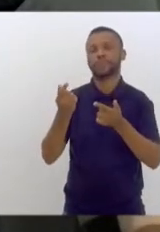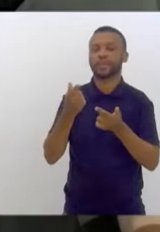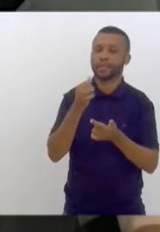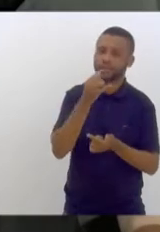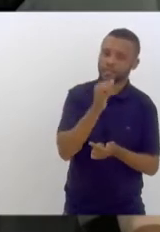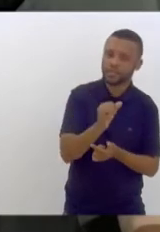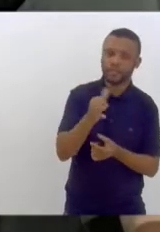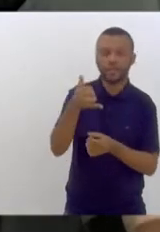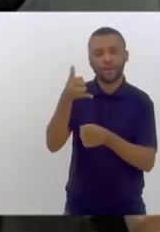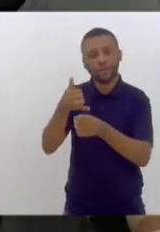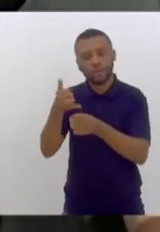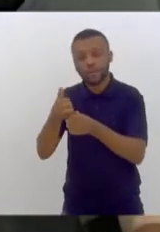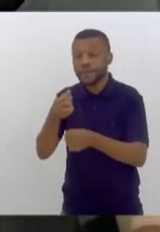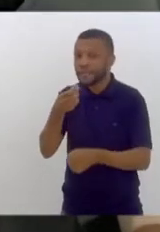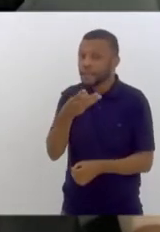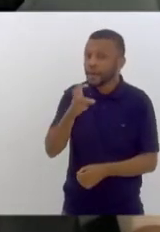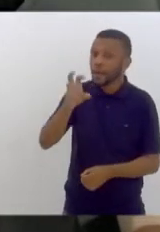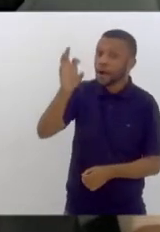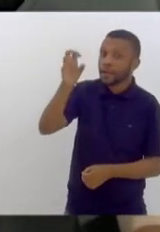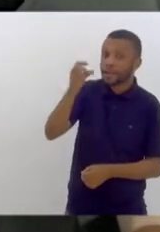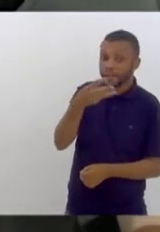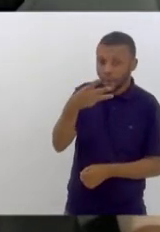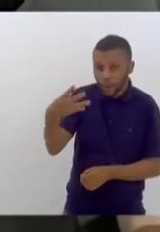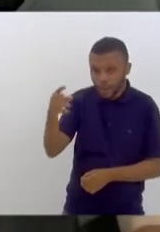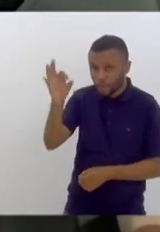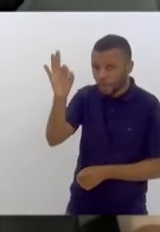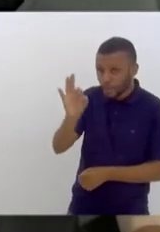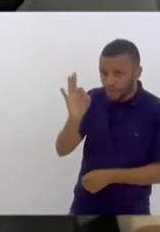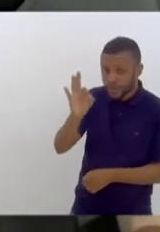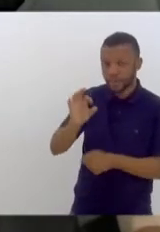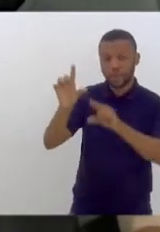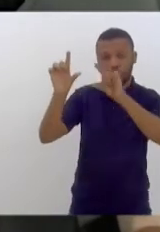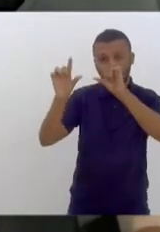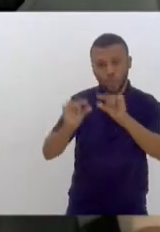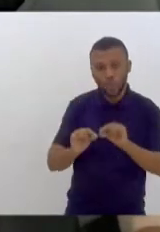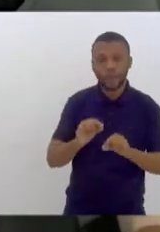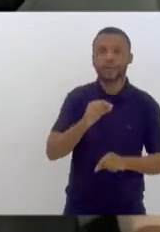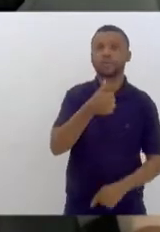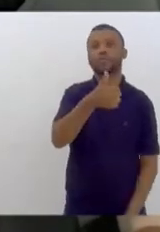de 34%, né? No caso da gasolina, para 18%.